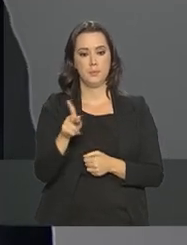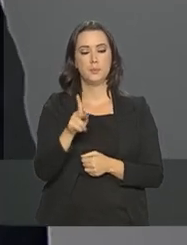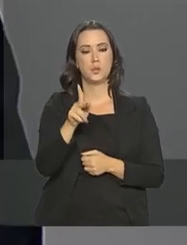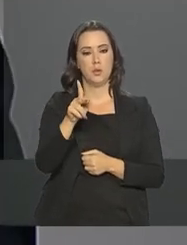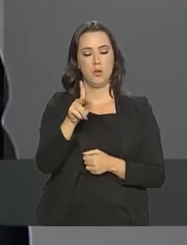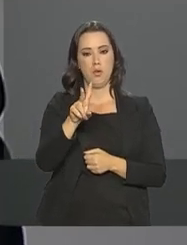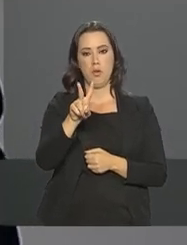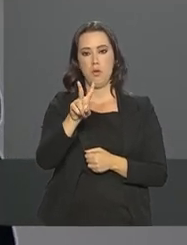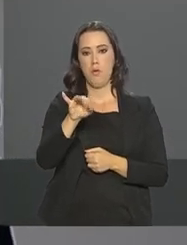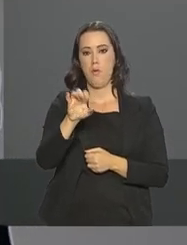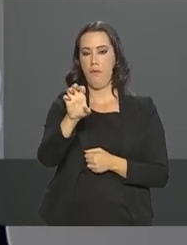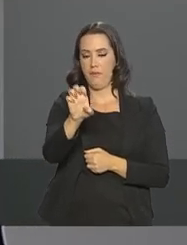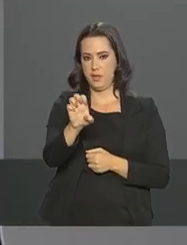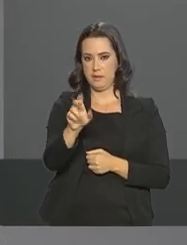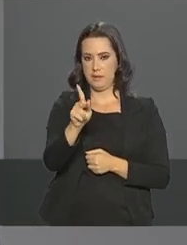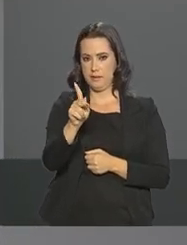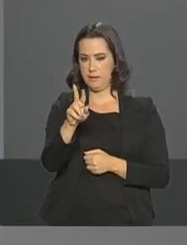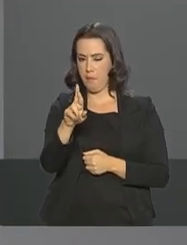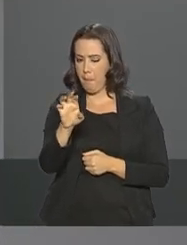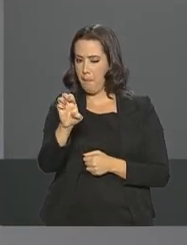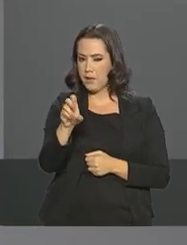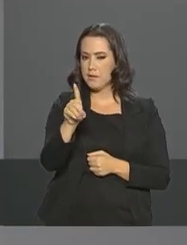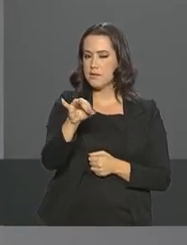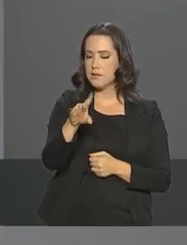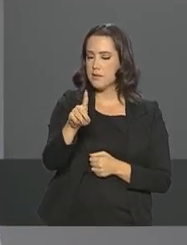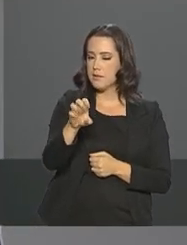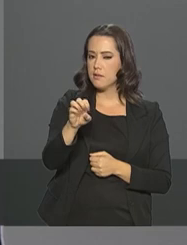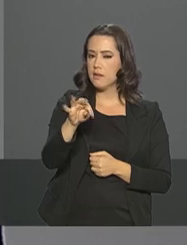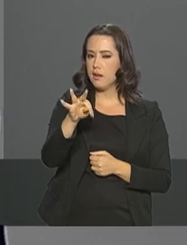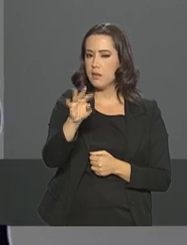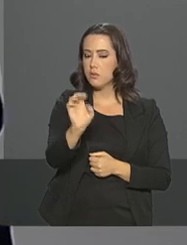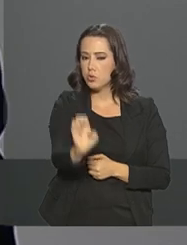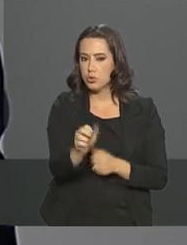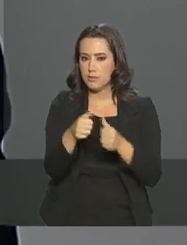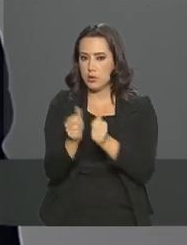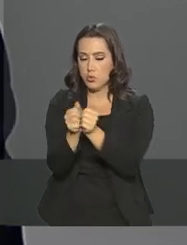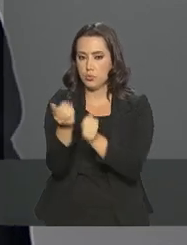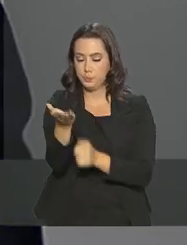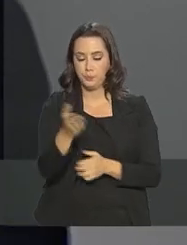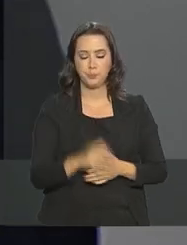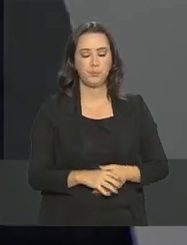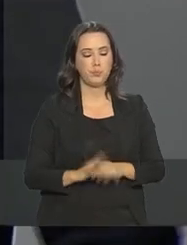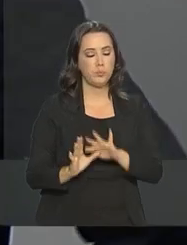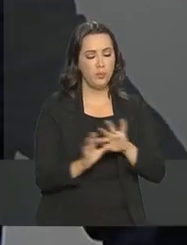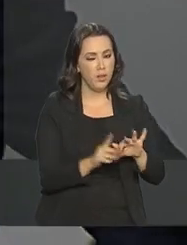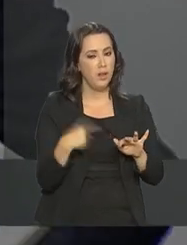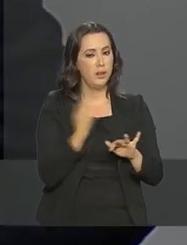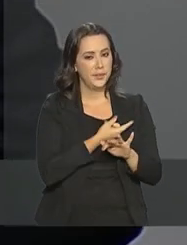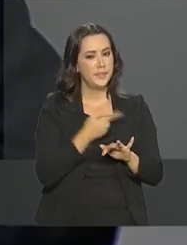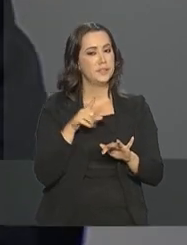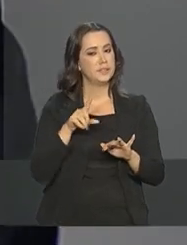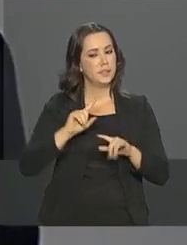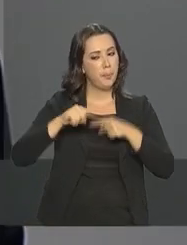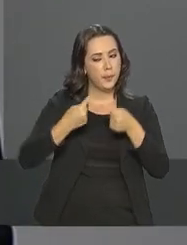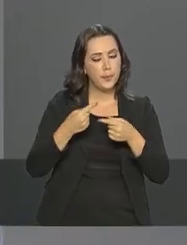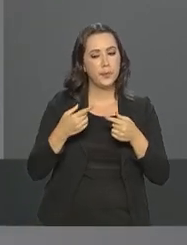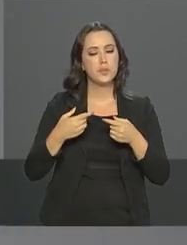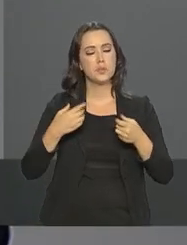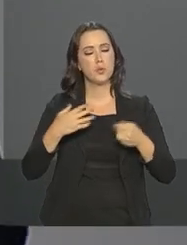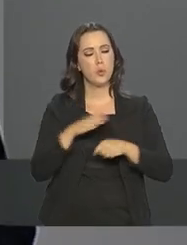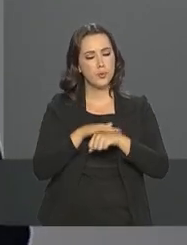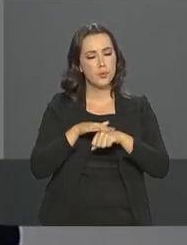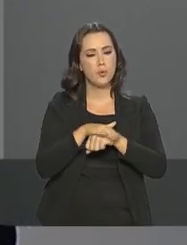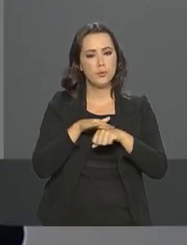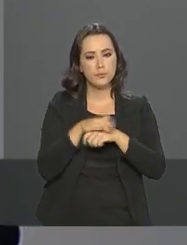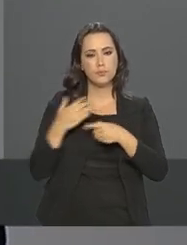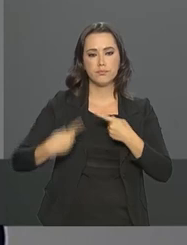é logo depois foi superada e veja que nós passamos um período de relativa de